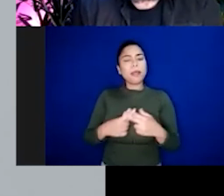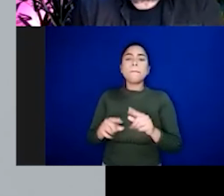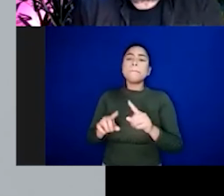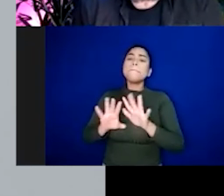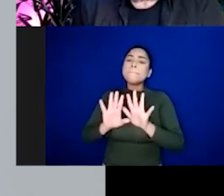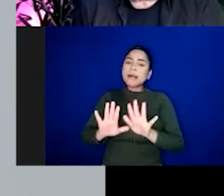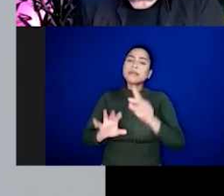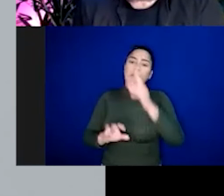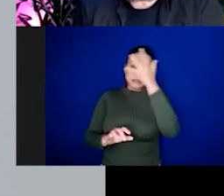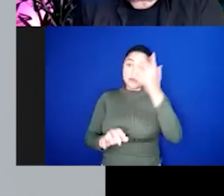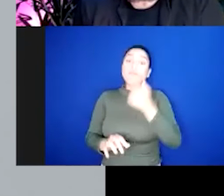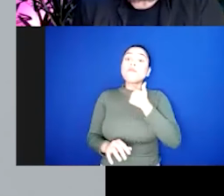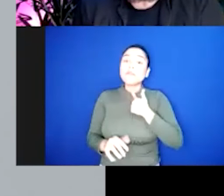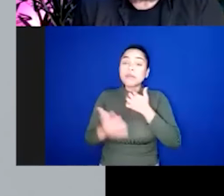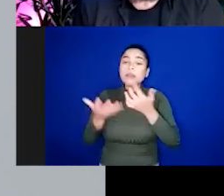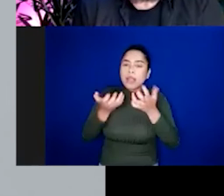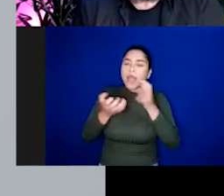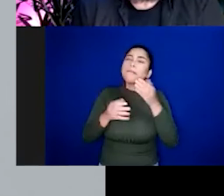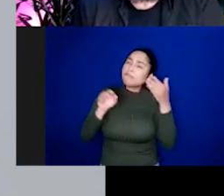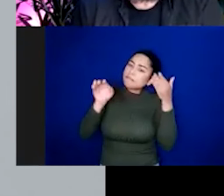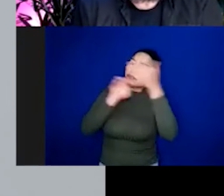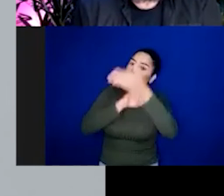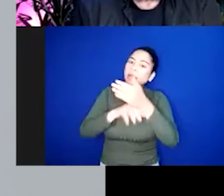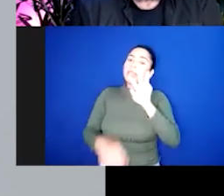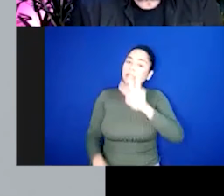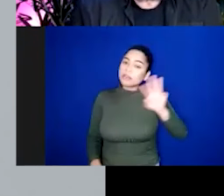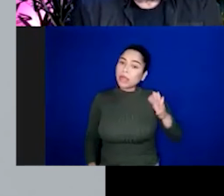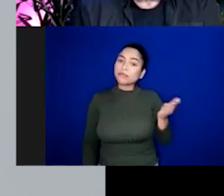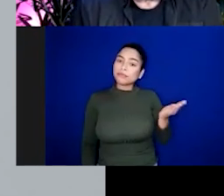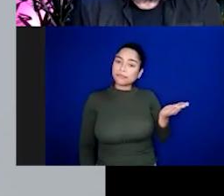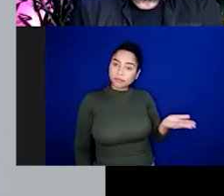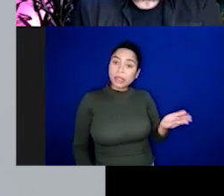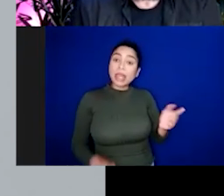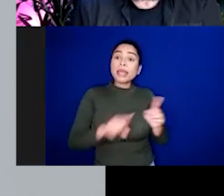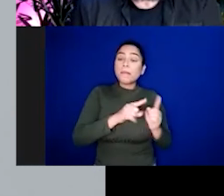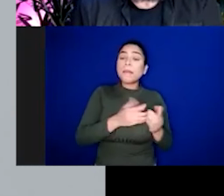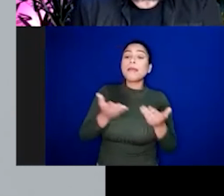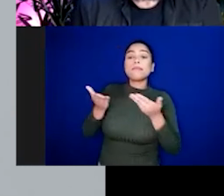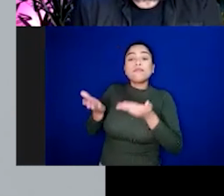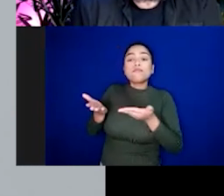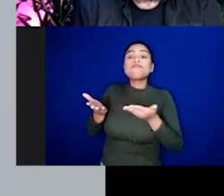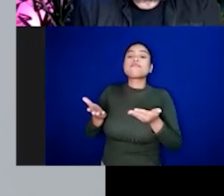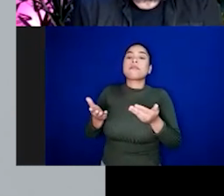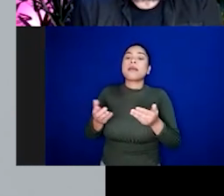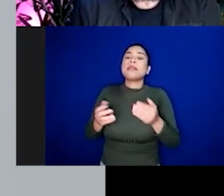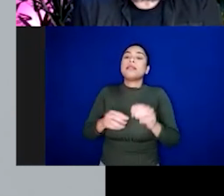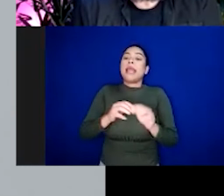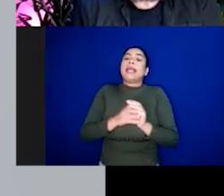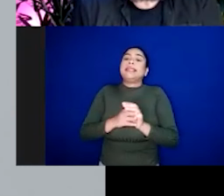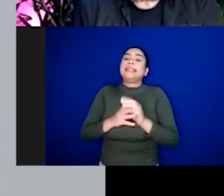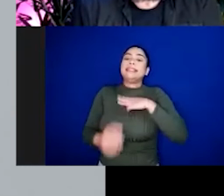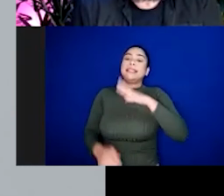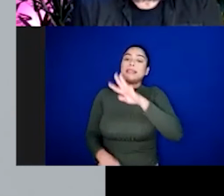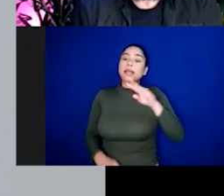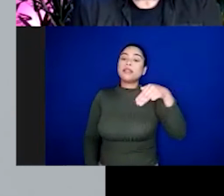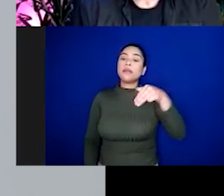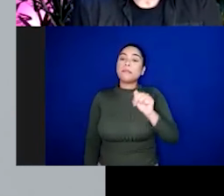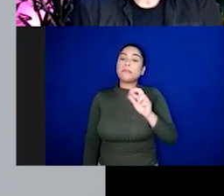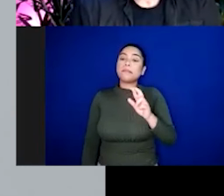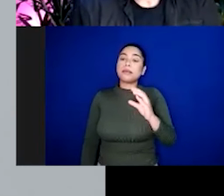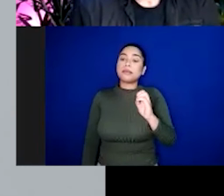entrar já consegue ver um teaser lá e mensagem pessoal para quem quiser manter contato posteriormente Marcelo Salles pontuou Word vamos lá